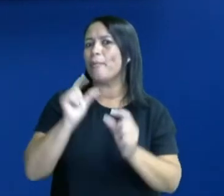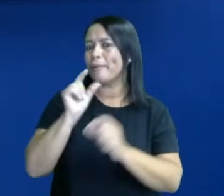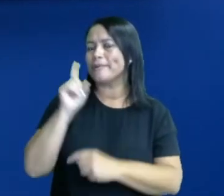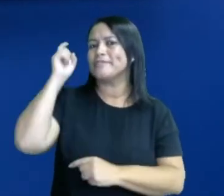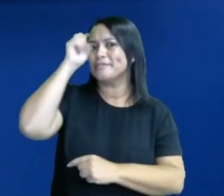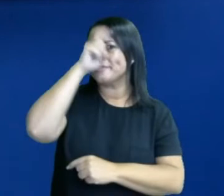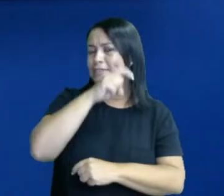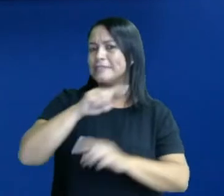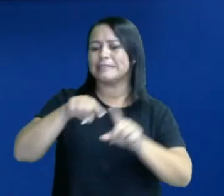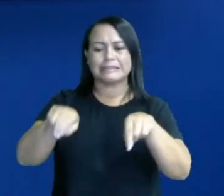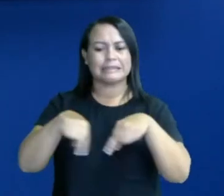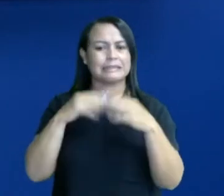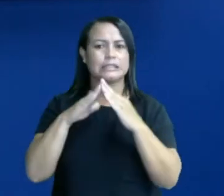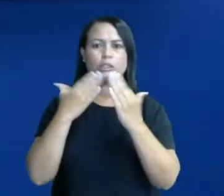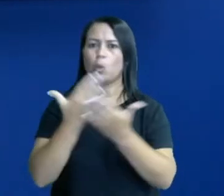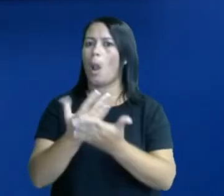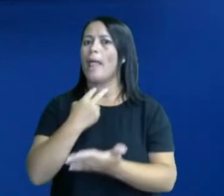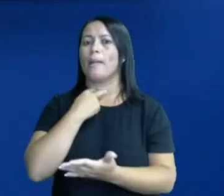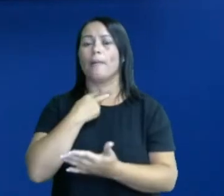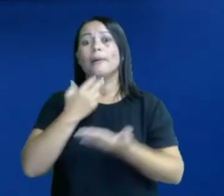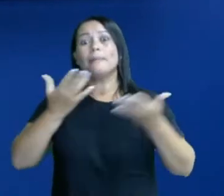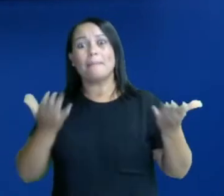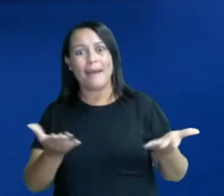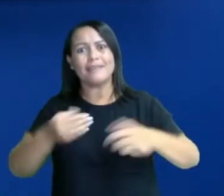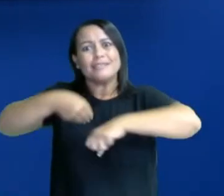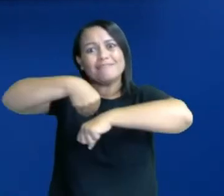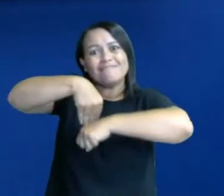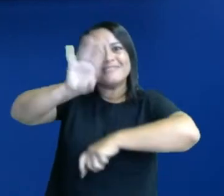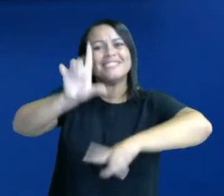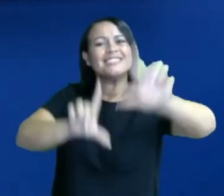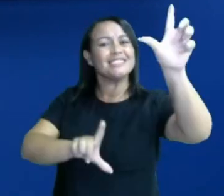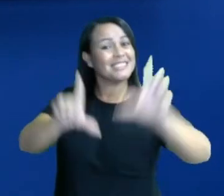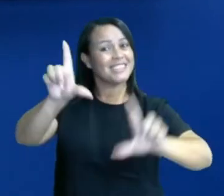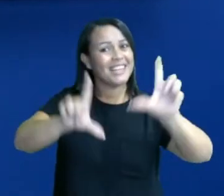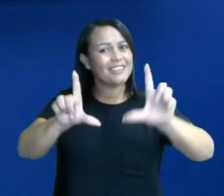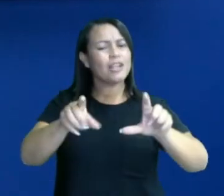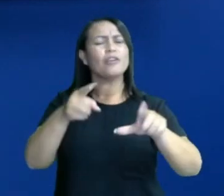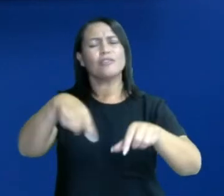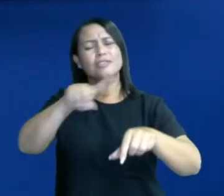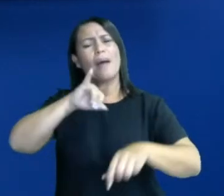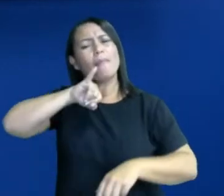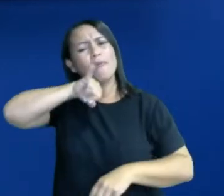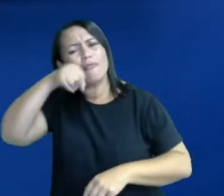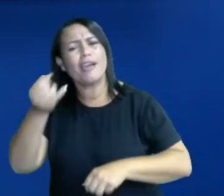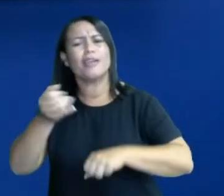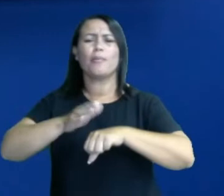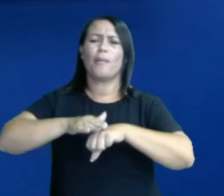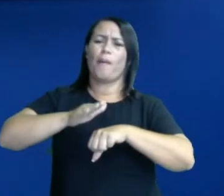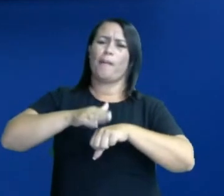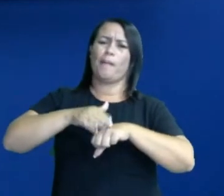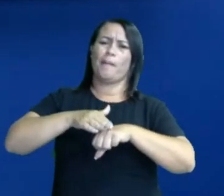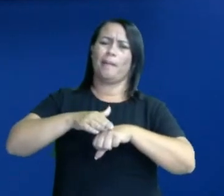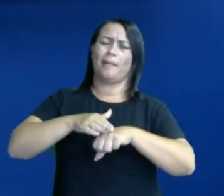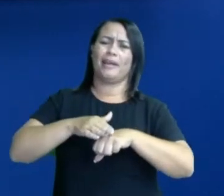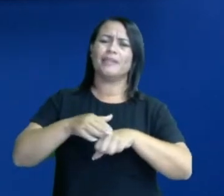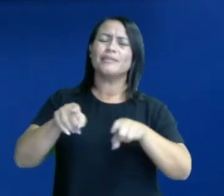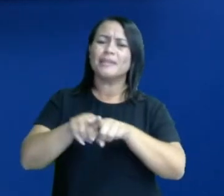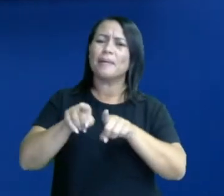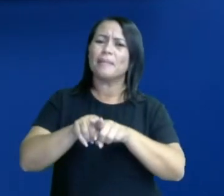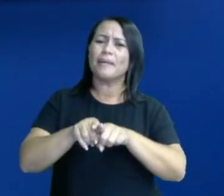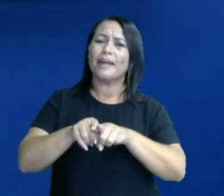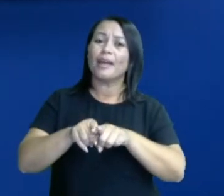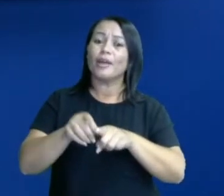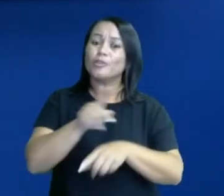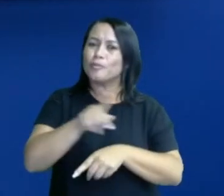mas a sala de aula está indo até a sua casa. Então, aproveite muito esse momento. Aproveite a dedicação dos